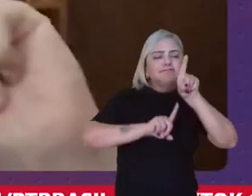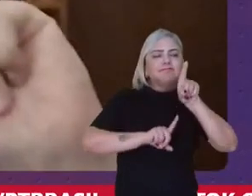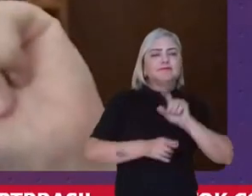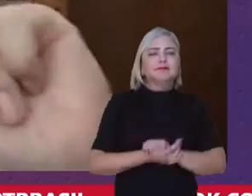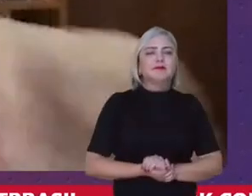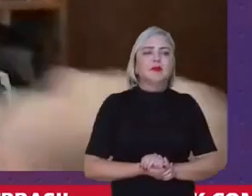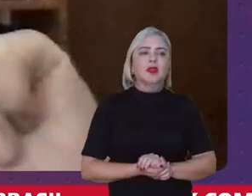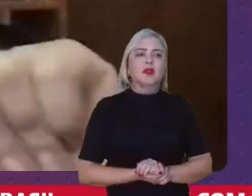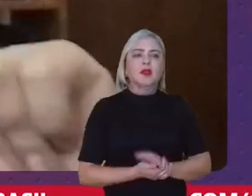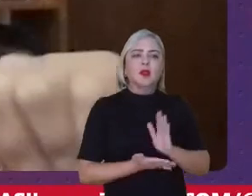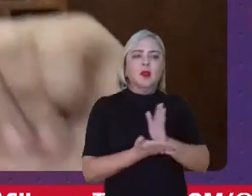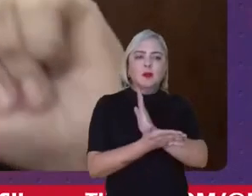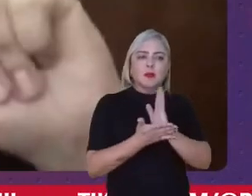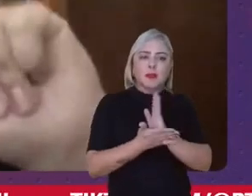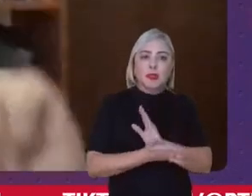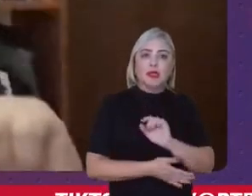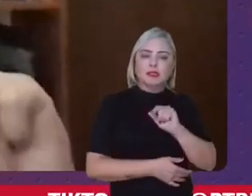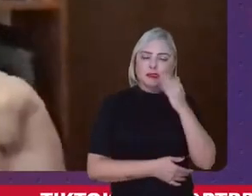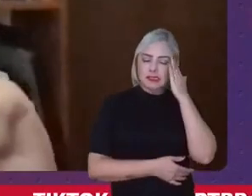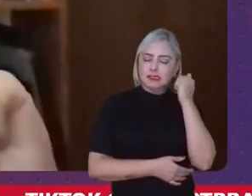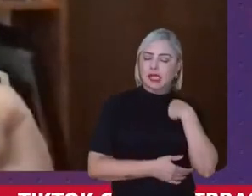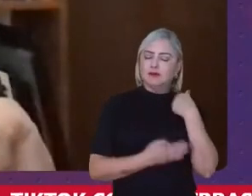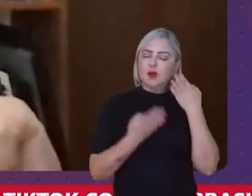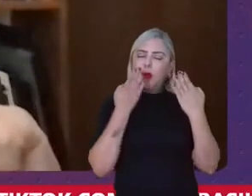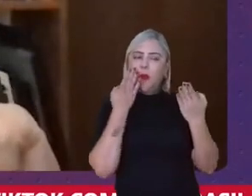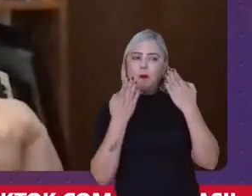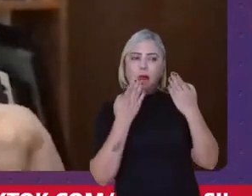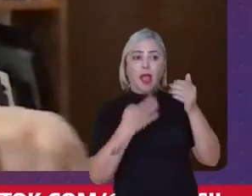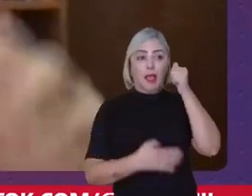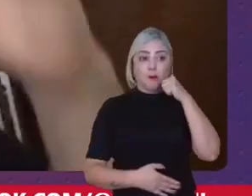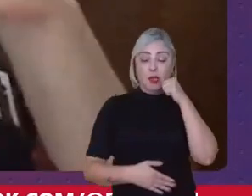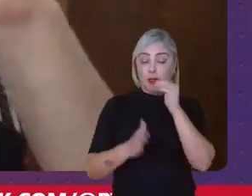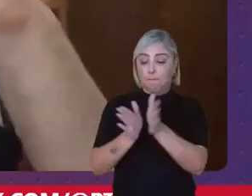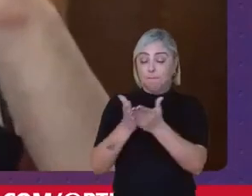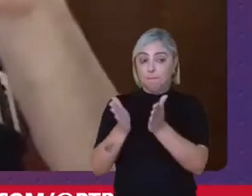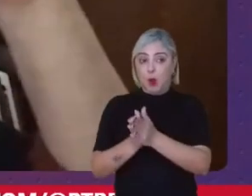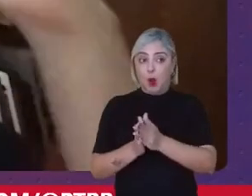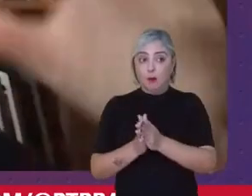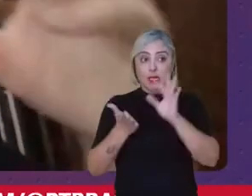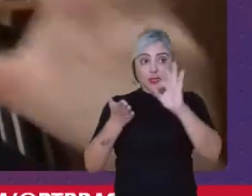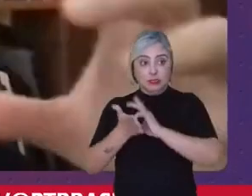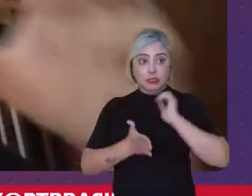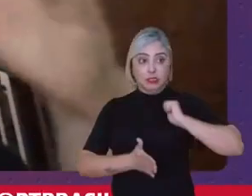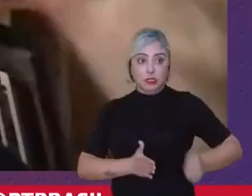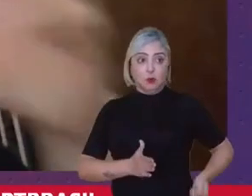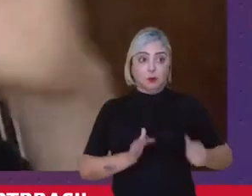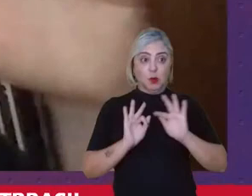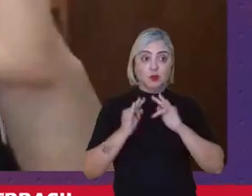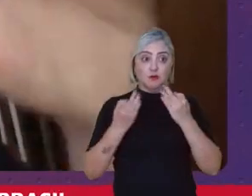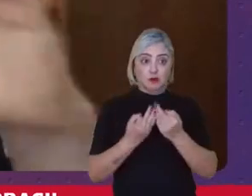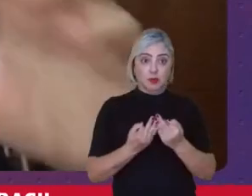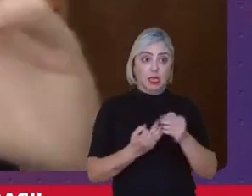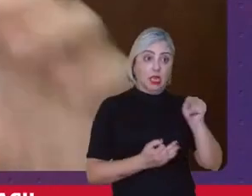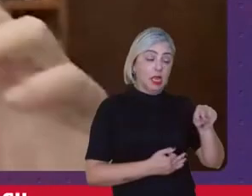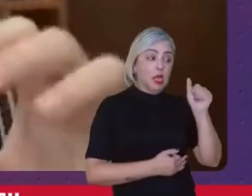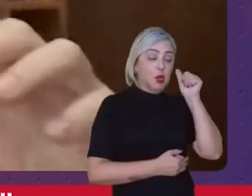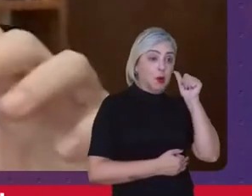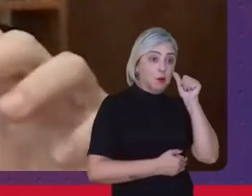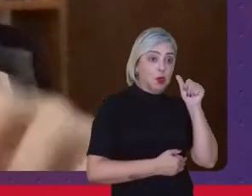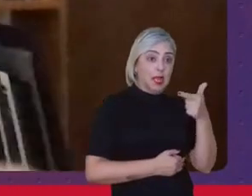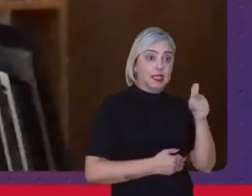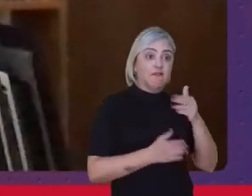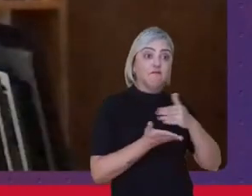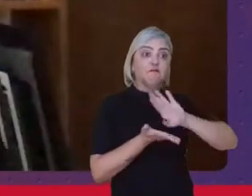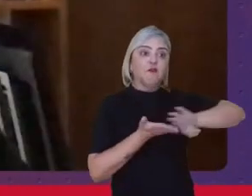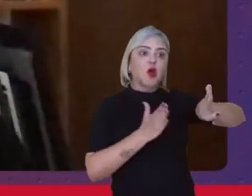muito rapidamente alguns. Vocês sabem que quando a gente compara uma mulher pobre que está no Bolsa Família de uma mulher empobrecida que não está no